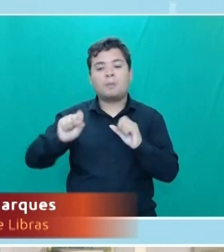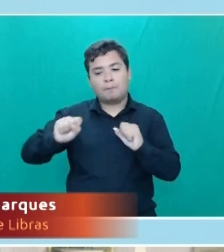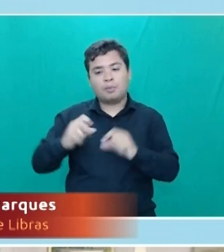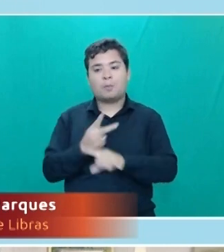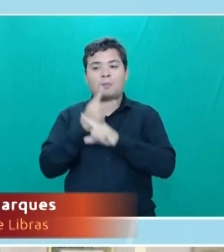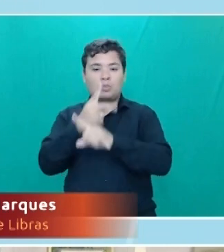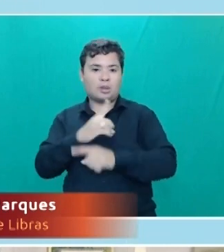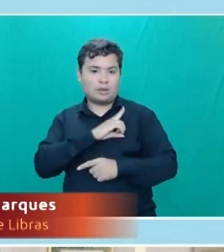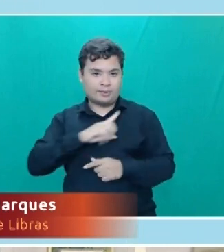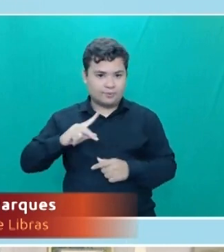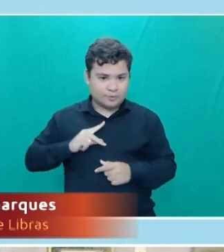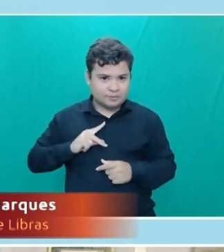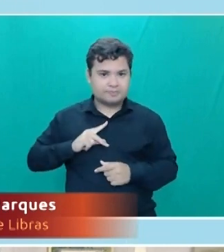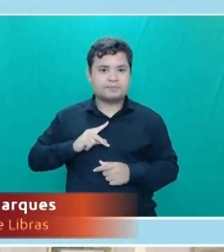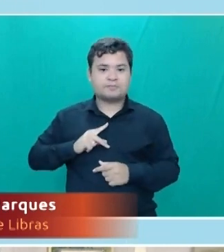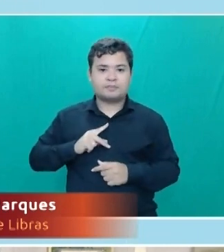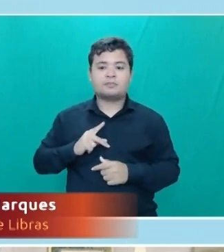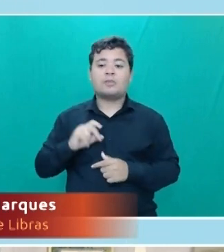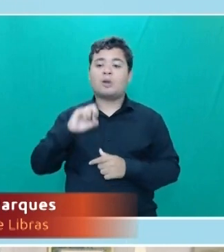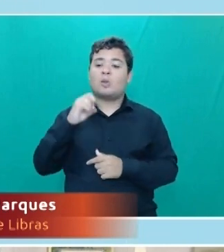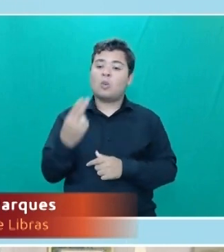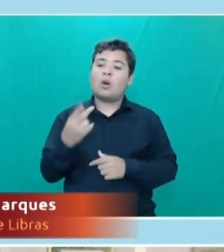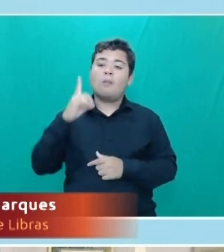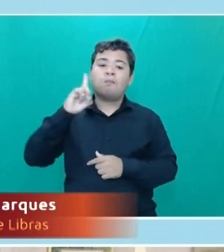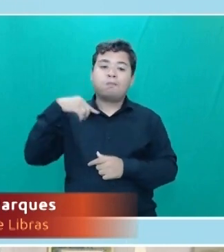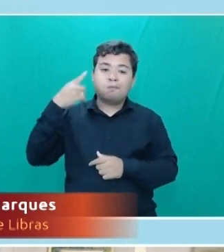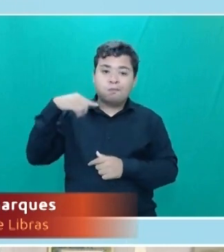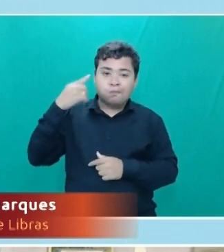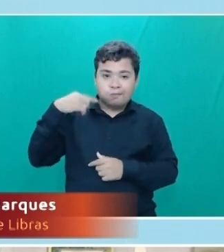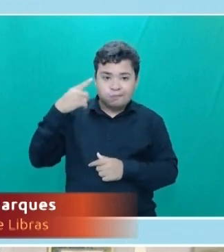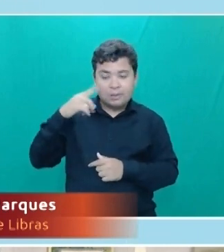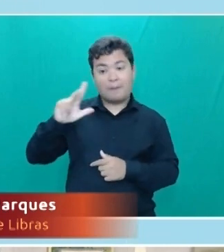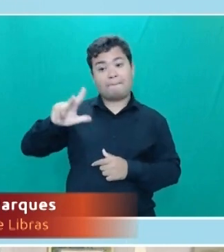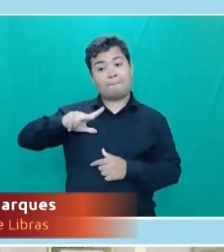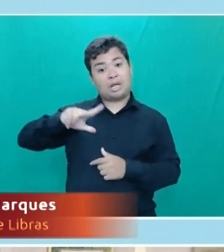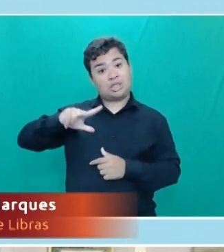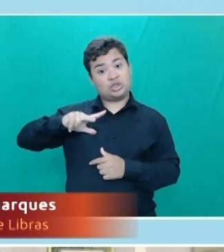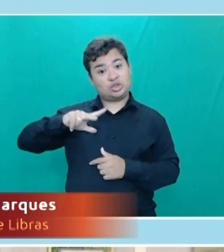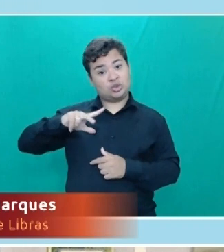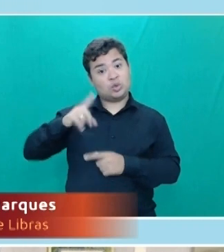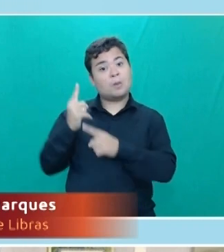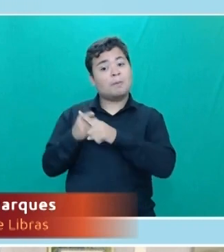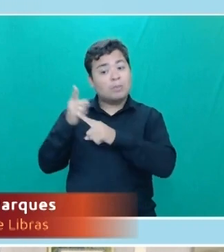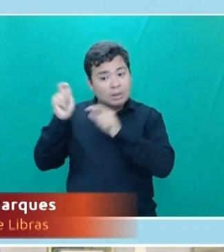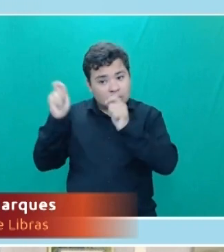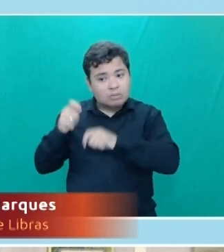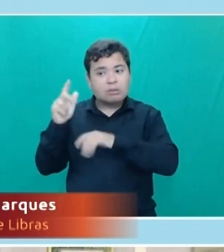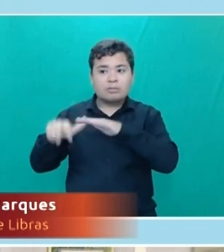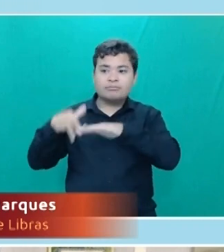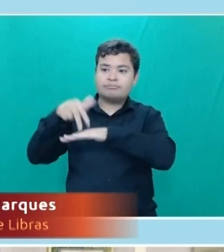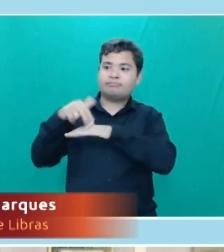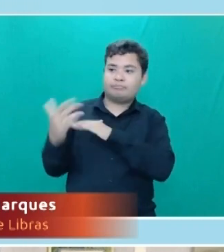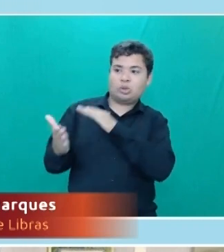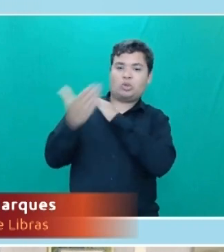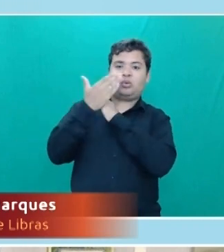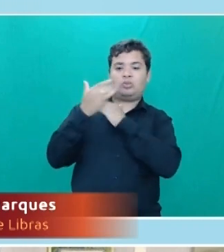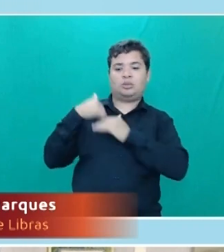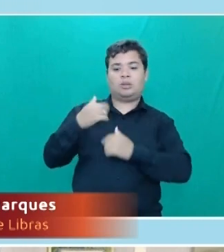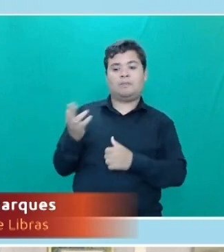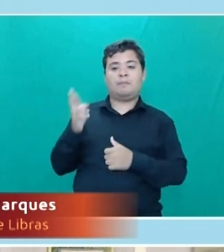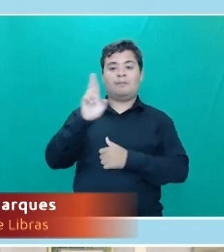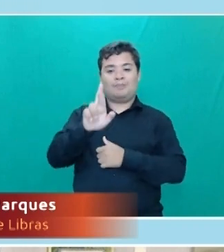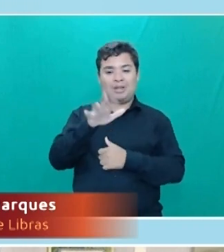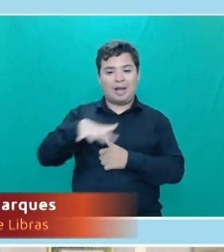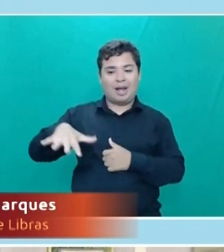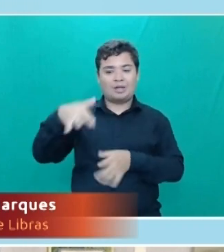a Defensoria Pública ou mesmo um advogado particular para poder atuar representando os interesses da pessoa perante o